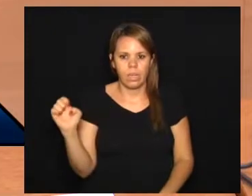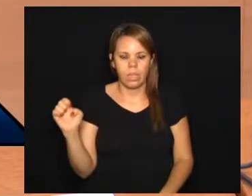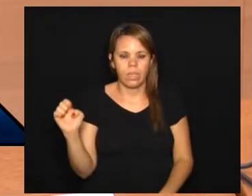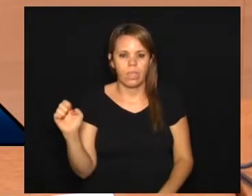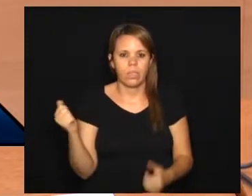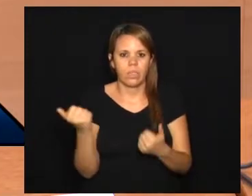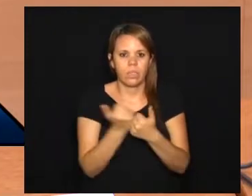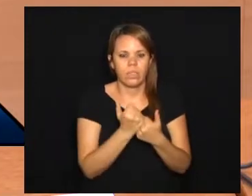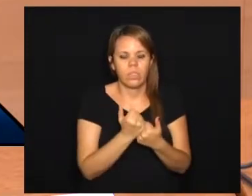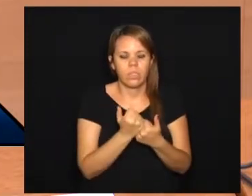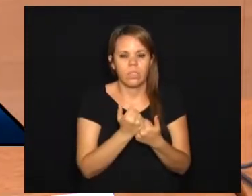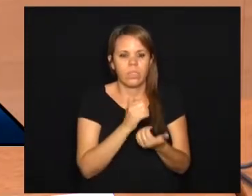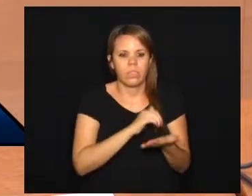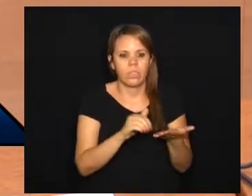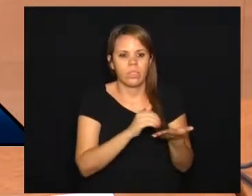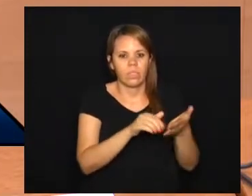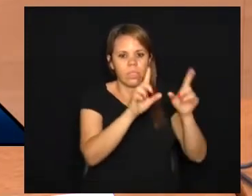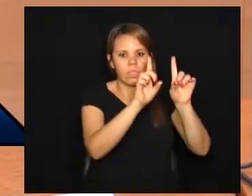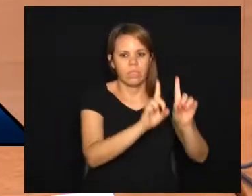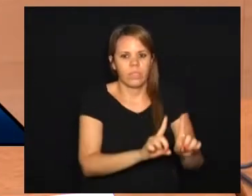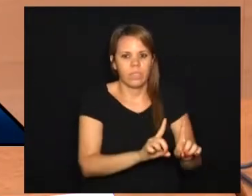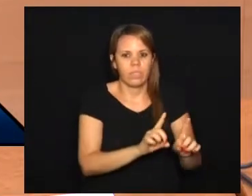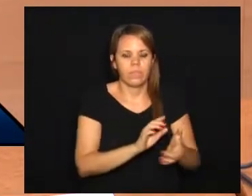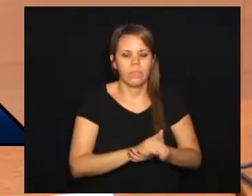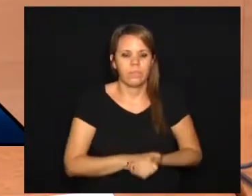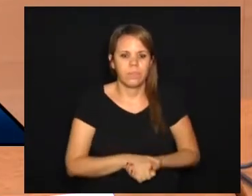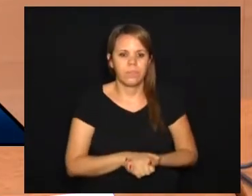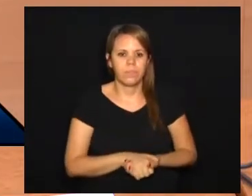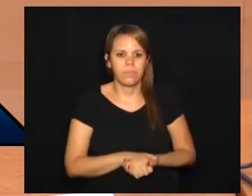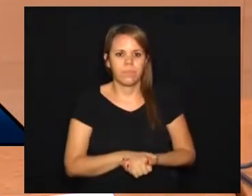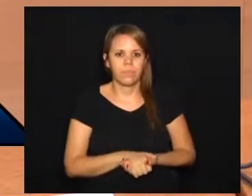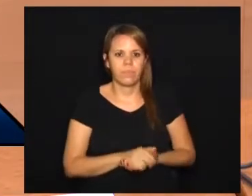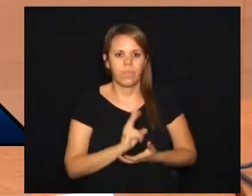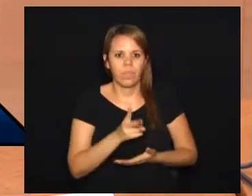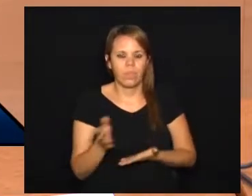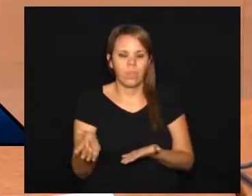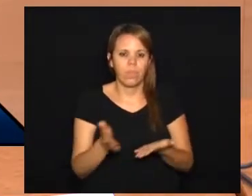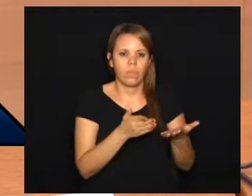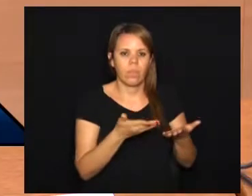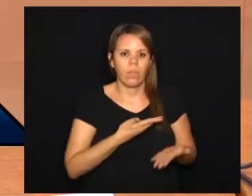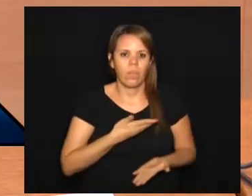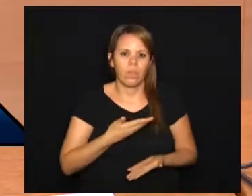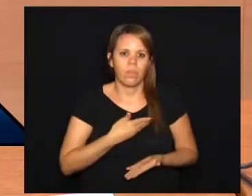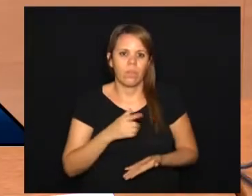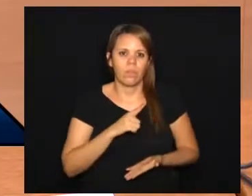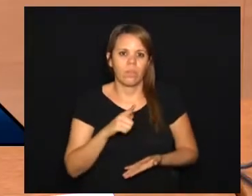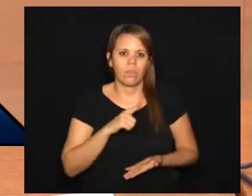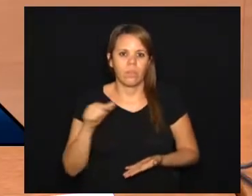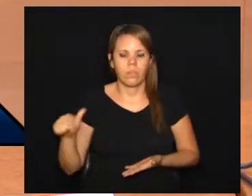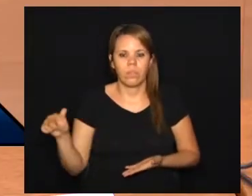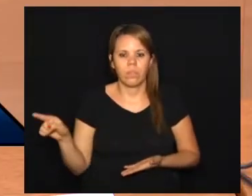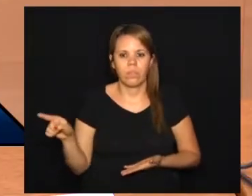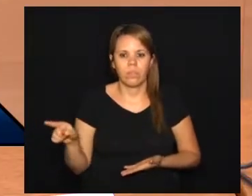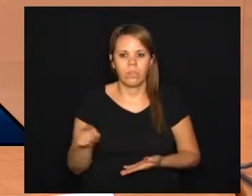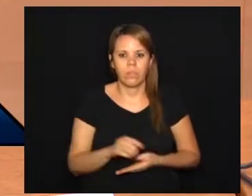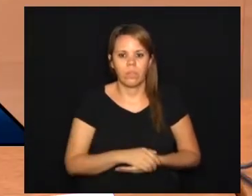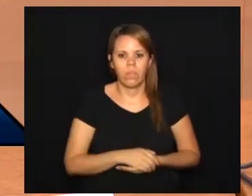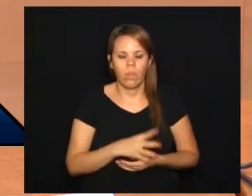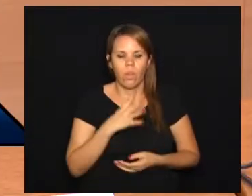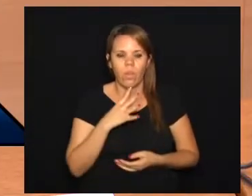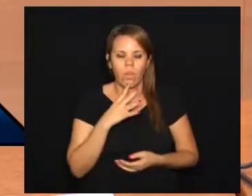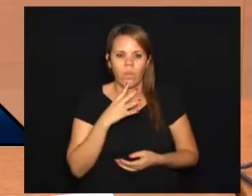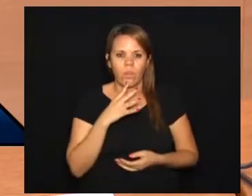das Pessoas com Deficiência, e eu sempre trago esse grande amigo que eu tenho aqui, que eu